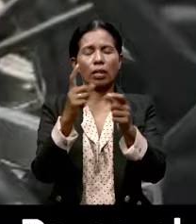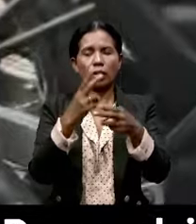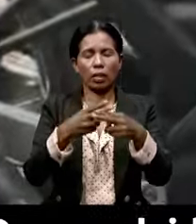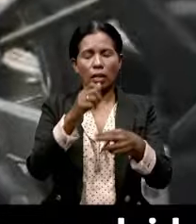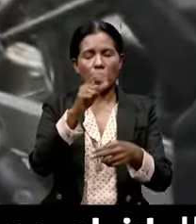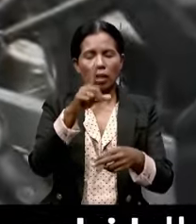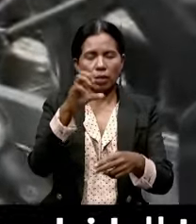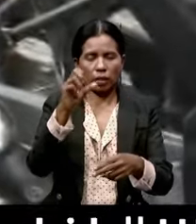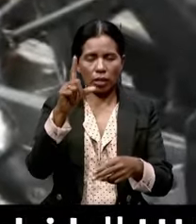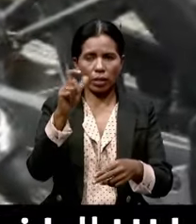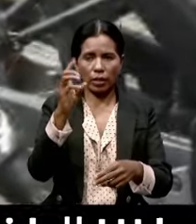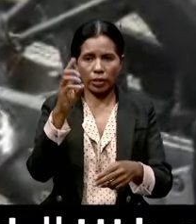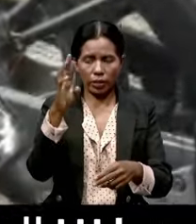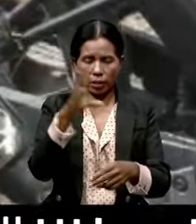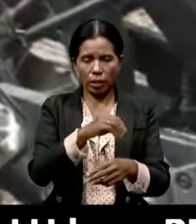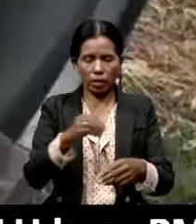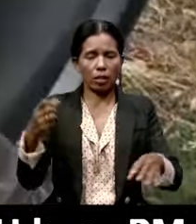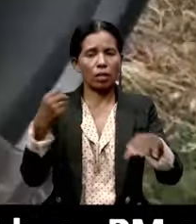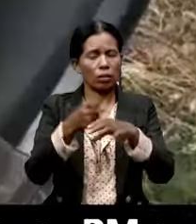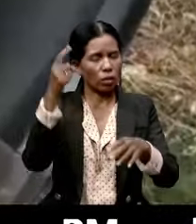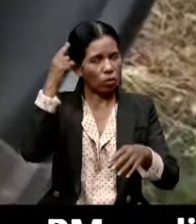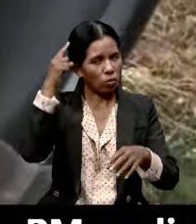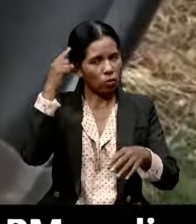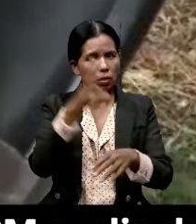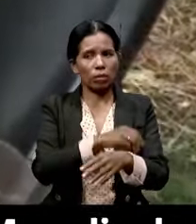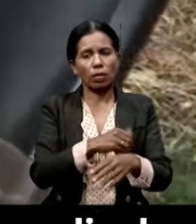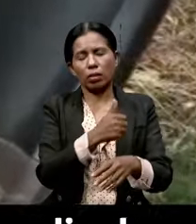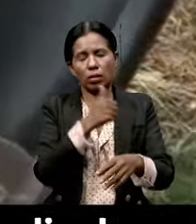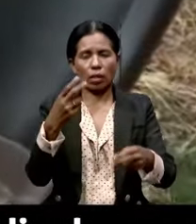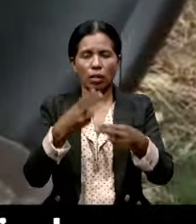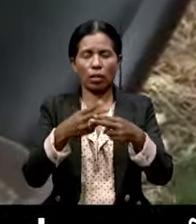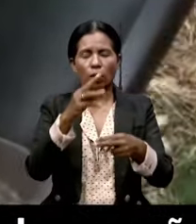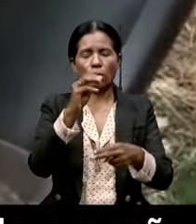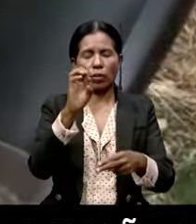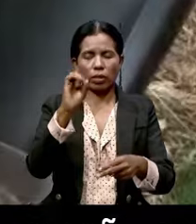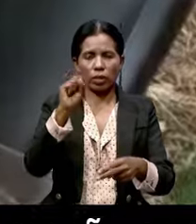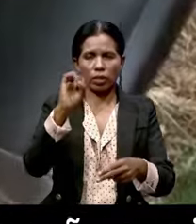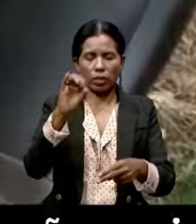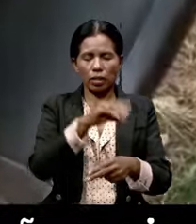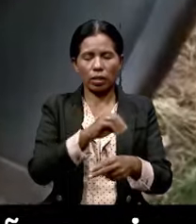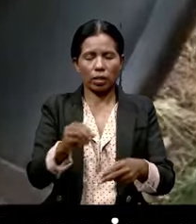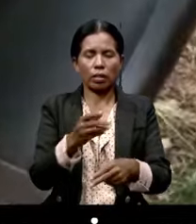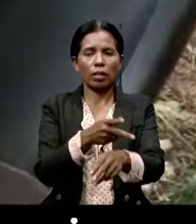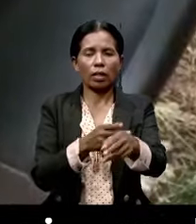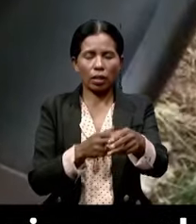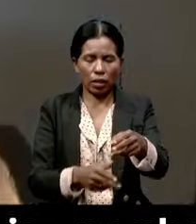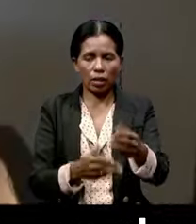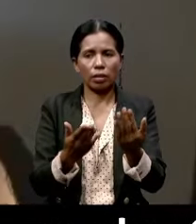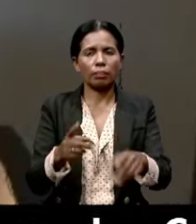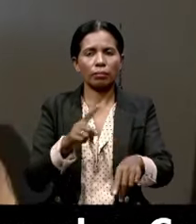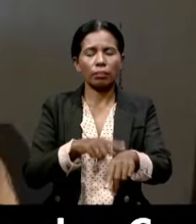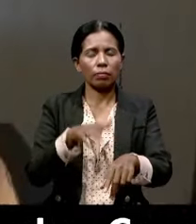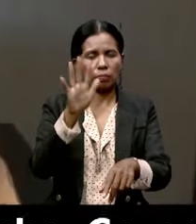Maia La Convida, também retan Pancada Makas e a Ulun, enquanto seluk Honaran Moisés Guterres retan Kanekaman. E a tukulima